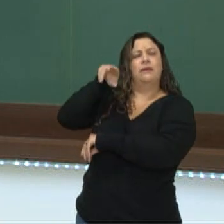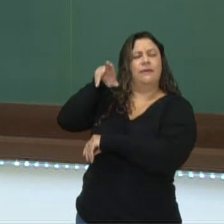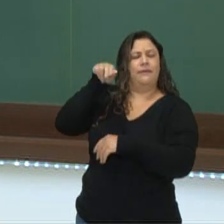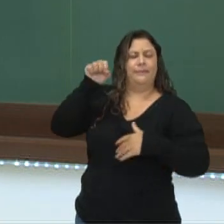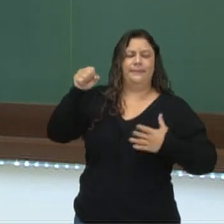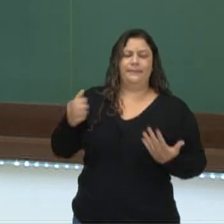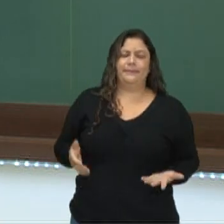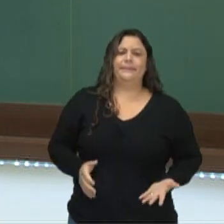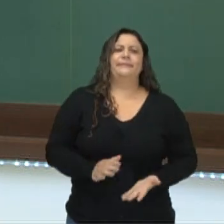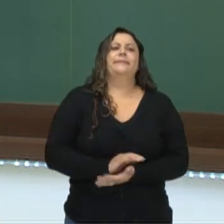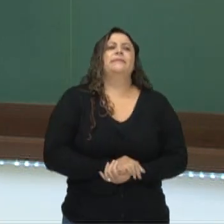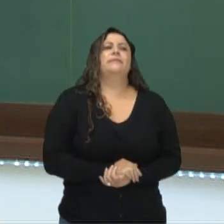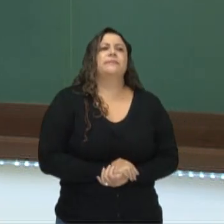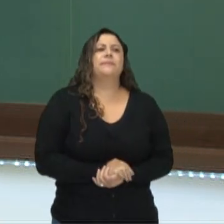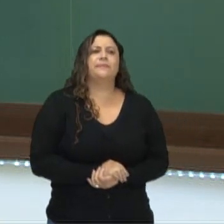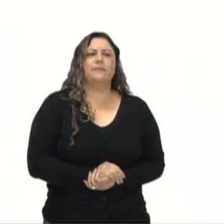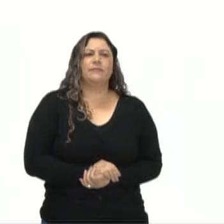você está.